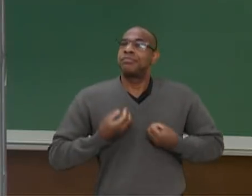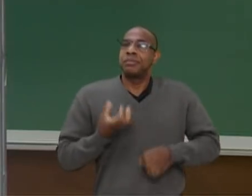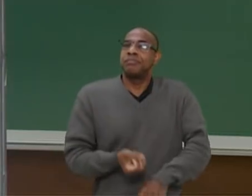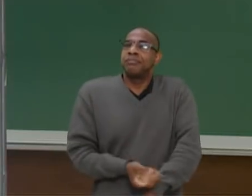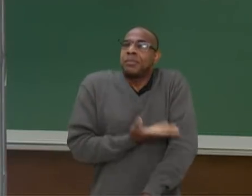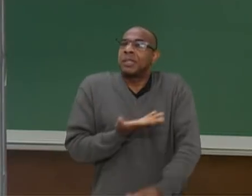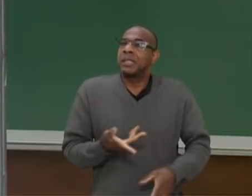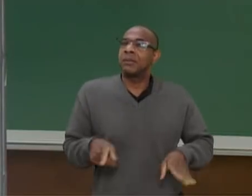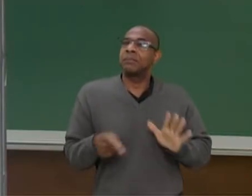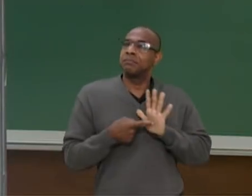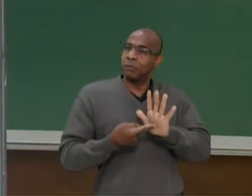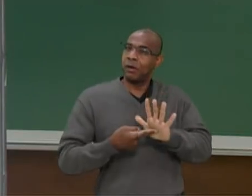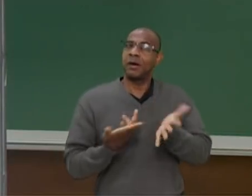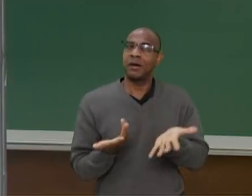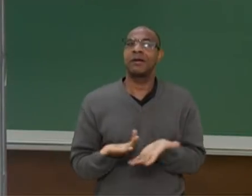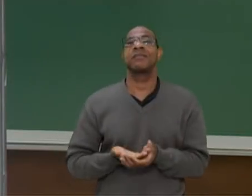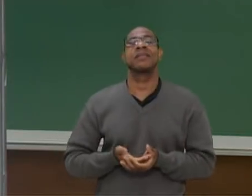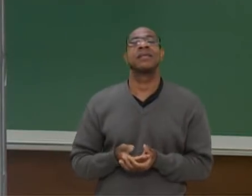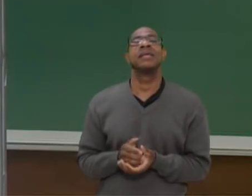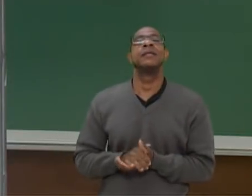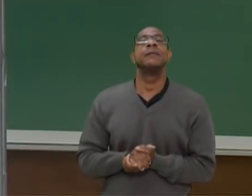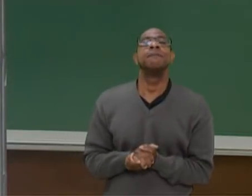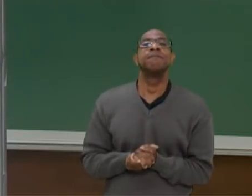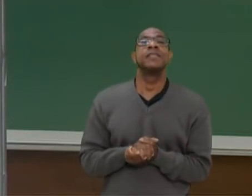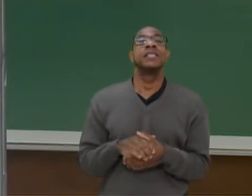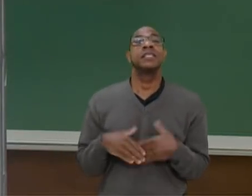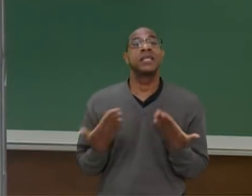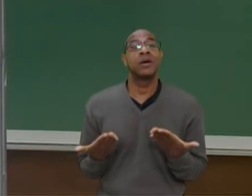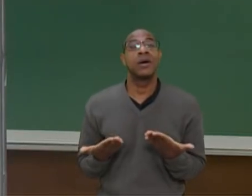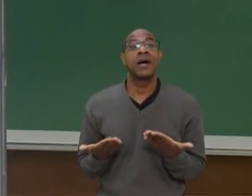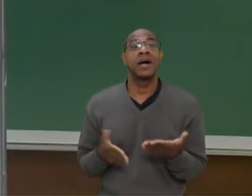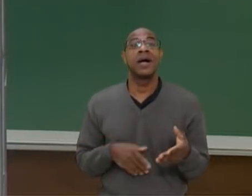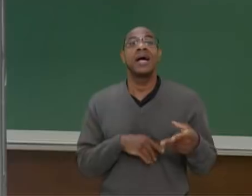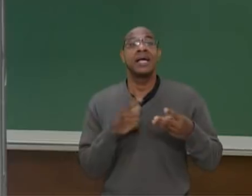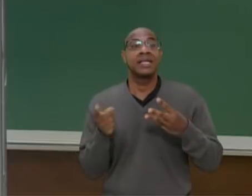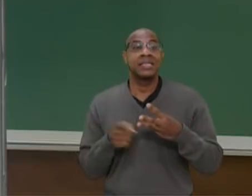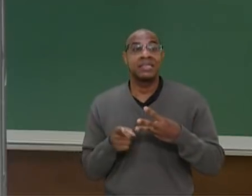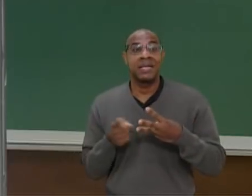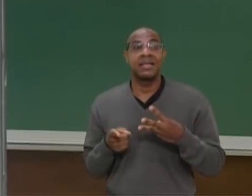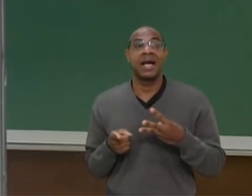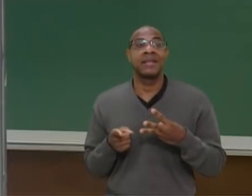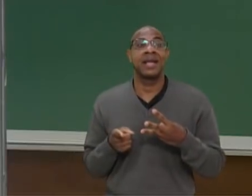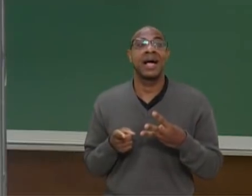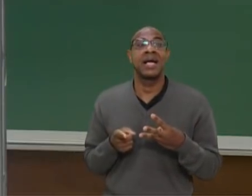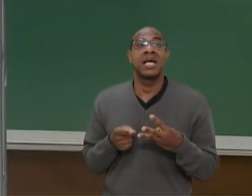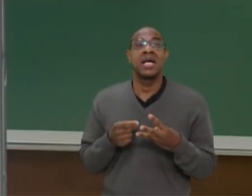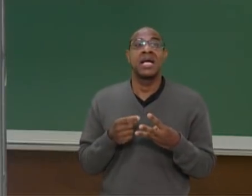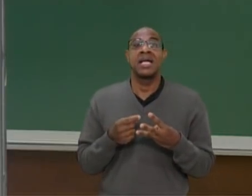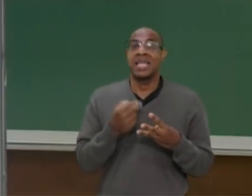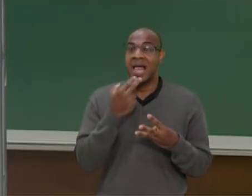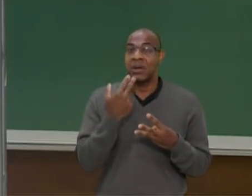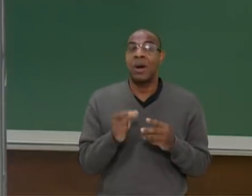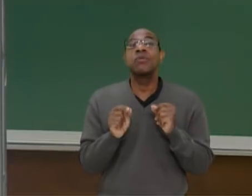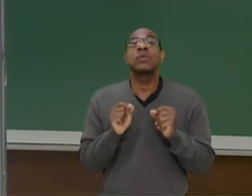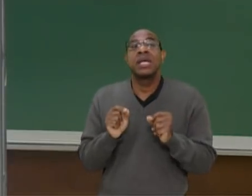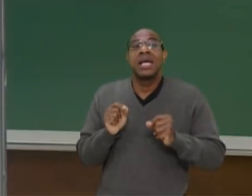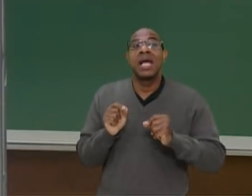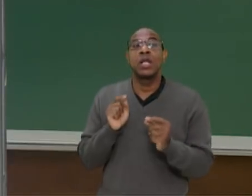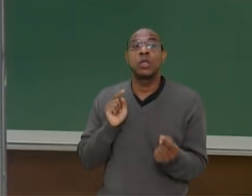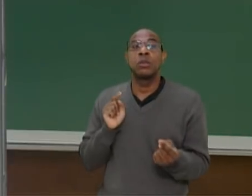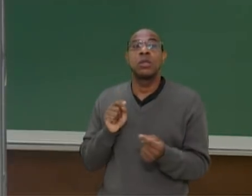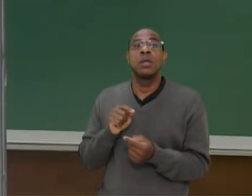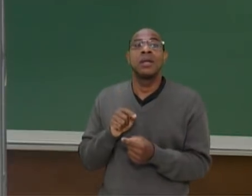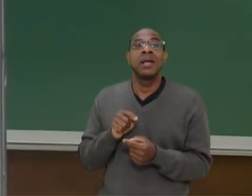Um texto, uma expressão mais emotiva. Já na linguagem subjetiva, não tem,